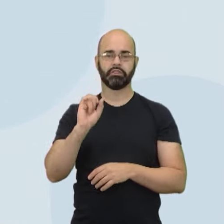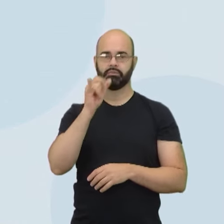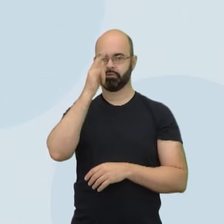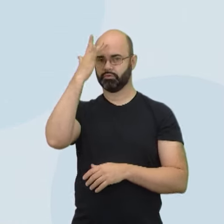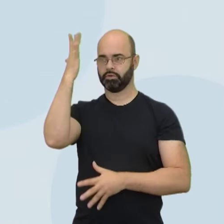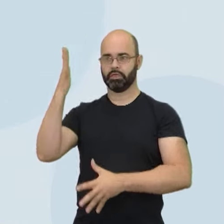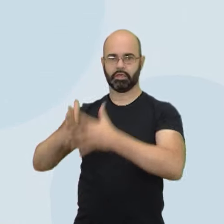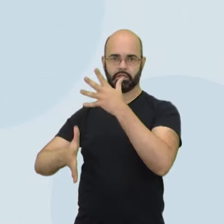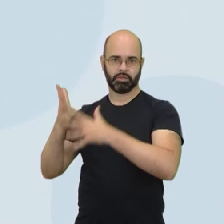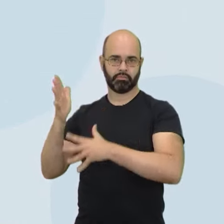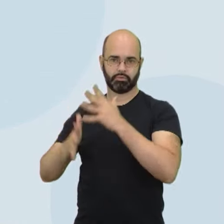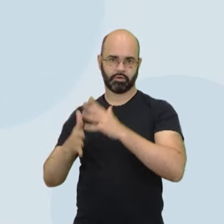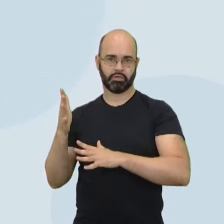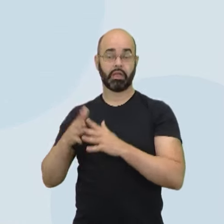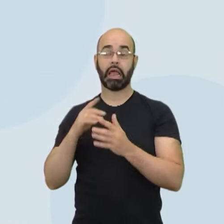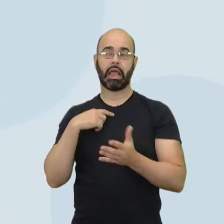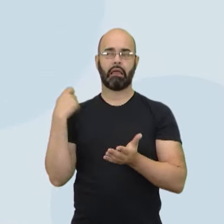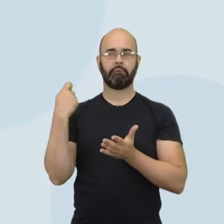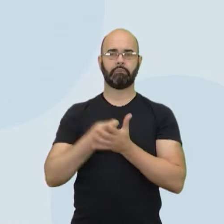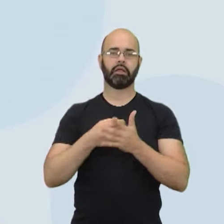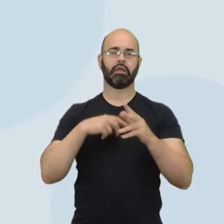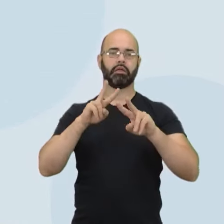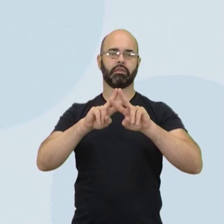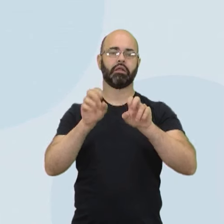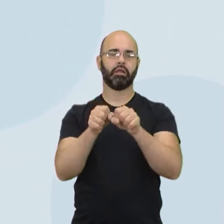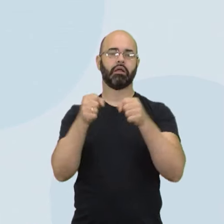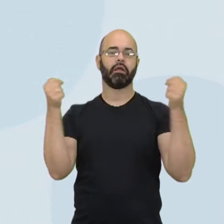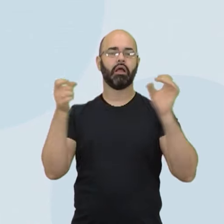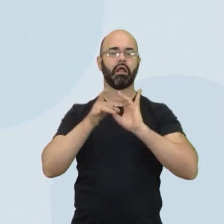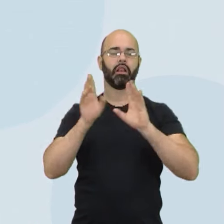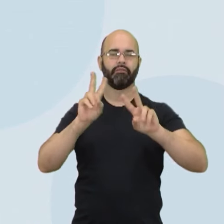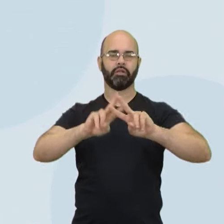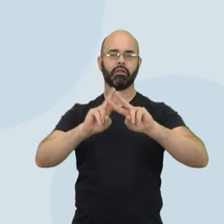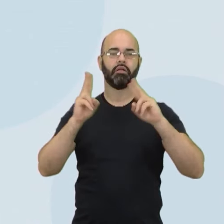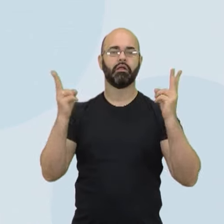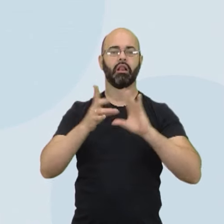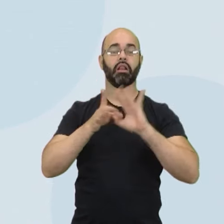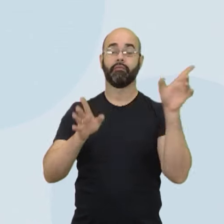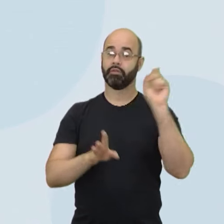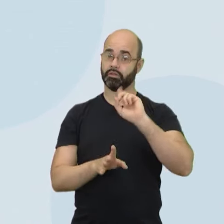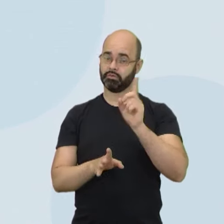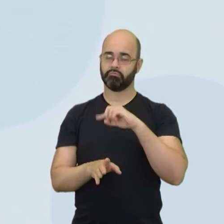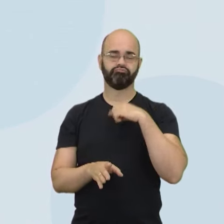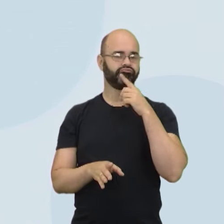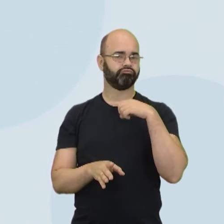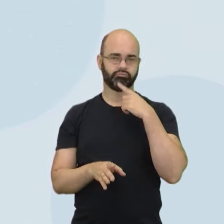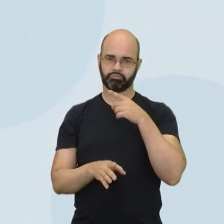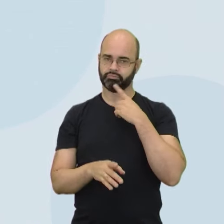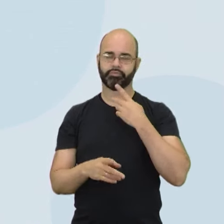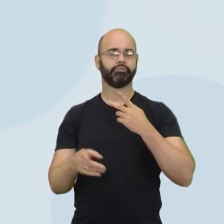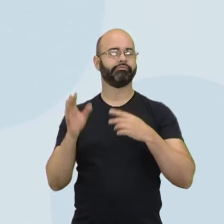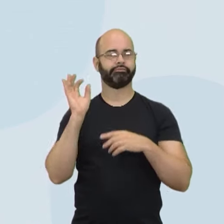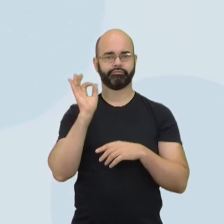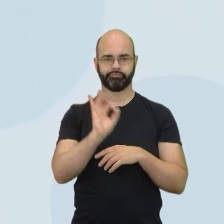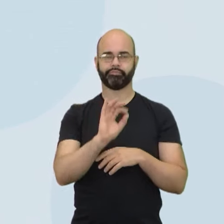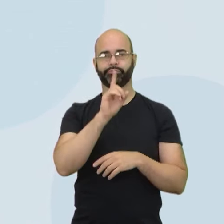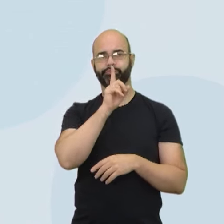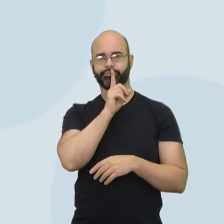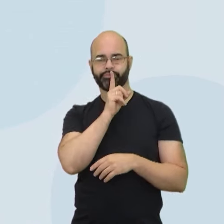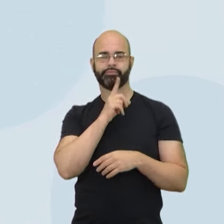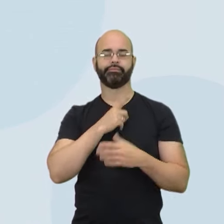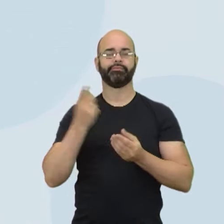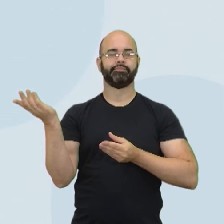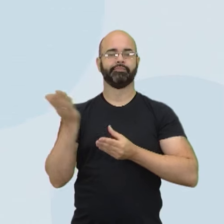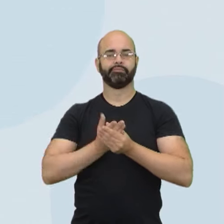cerimônia religiosa, nem fiança vai caber, ela vai direto ser acusada e ela vai responder um processo